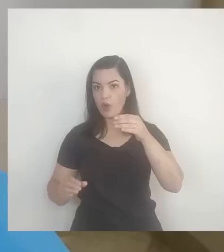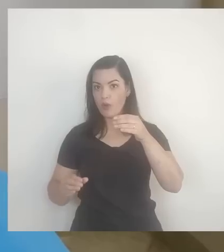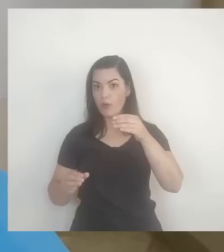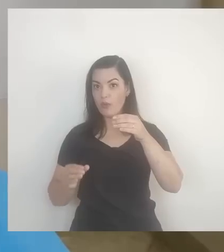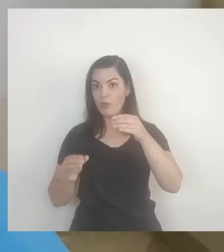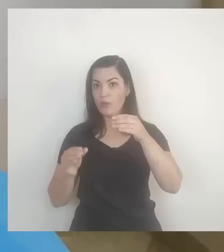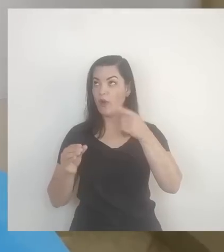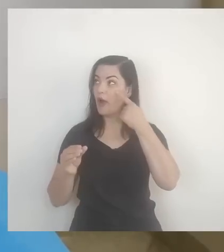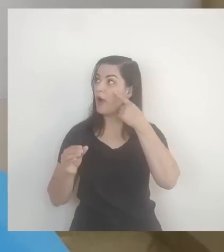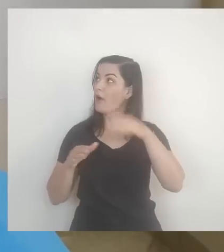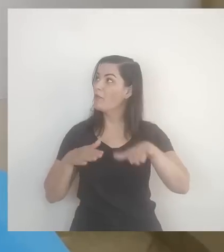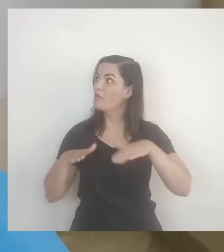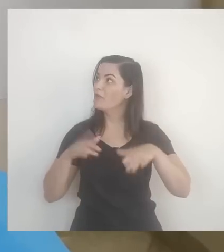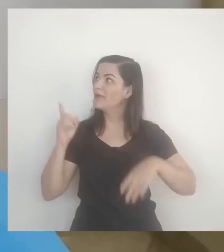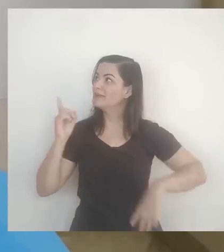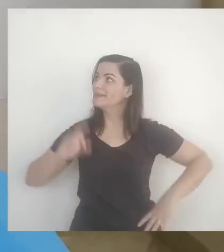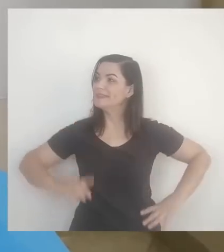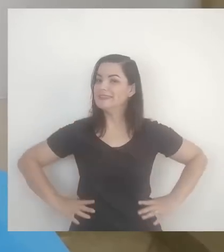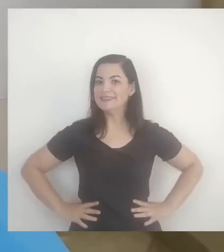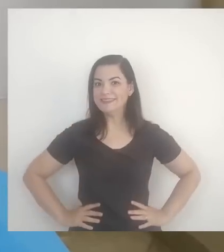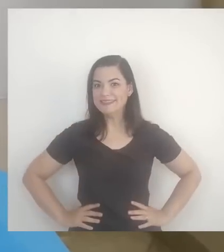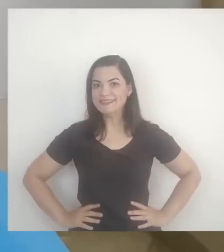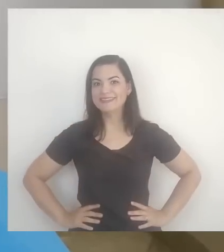imã e...